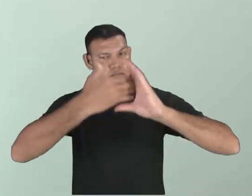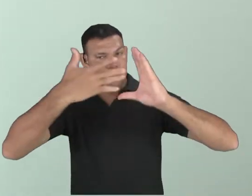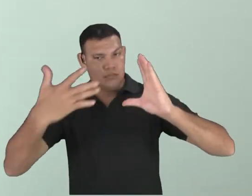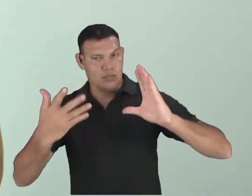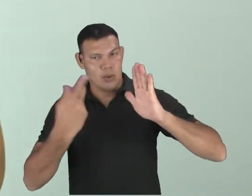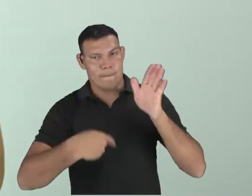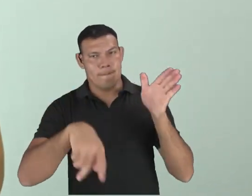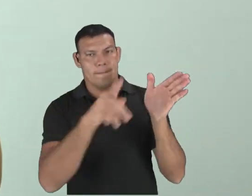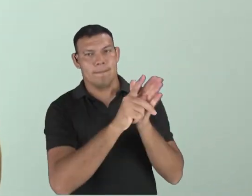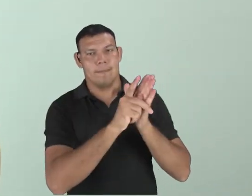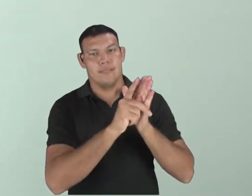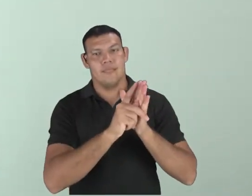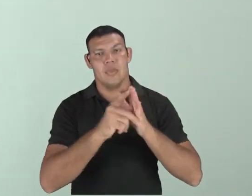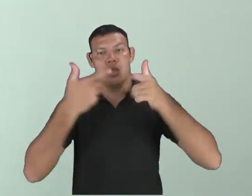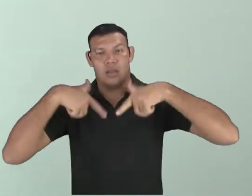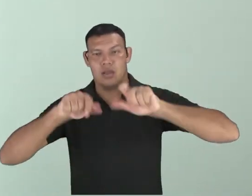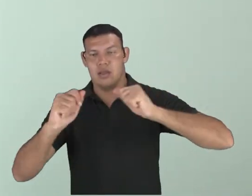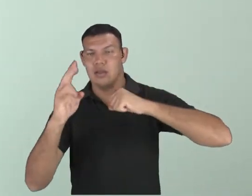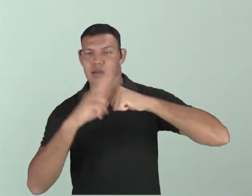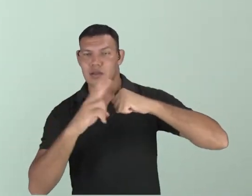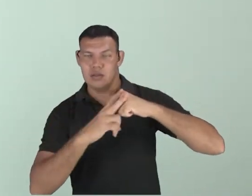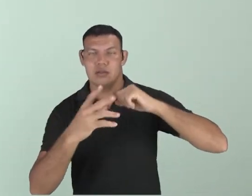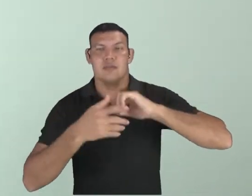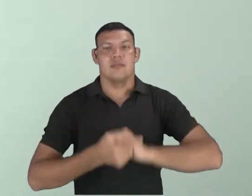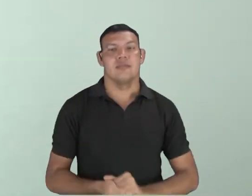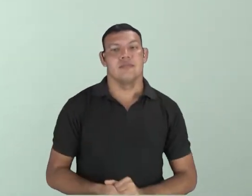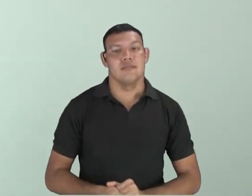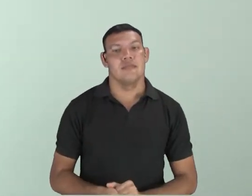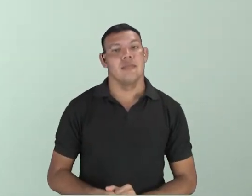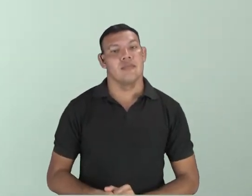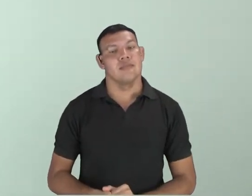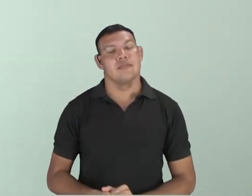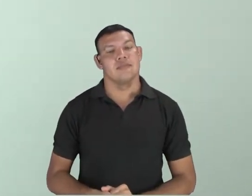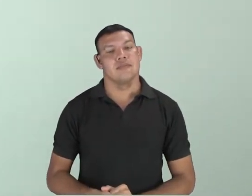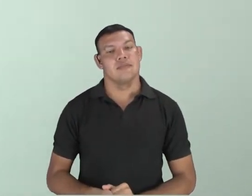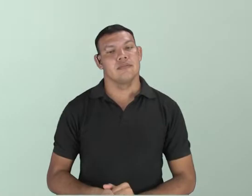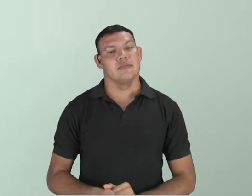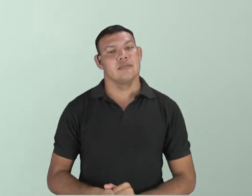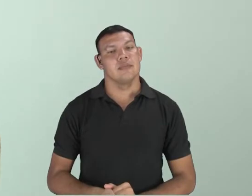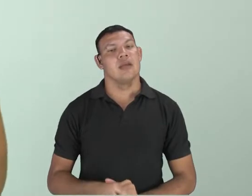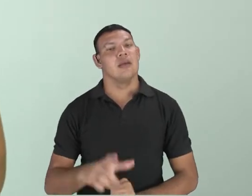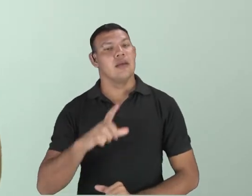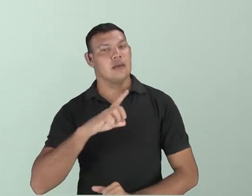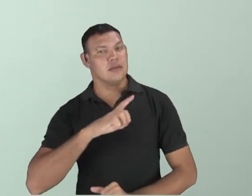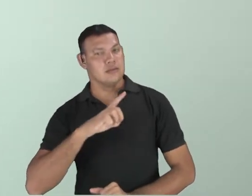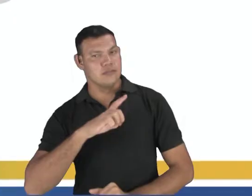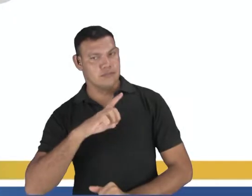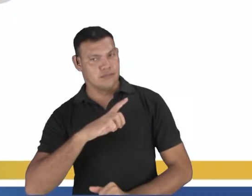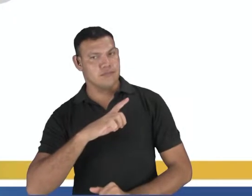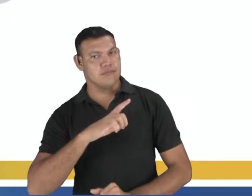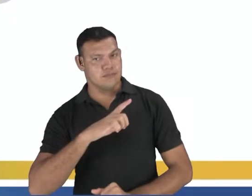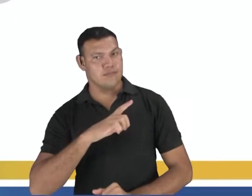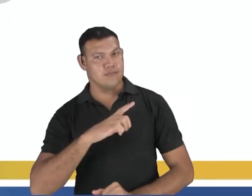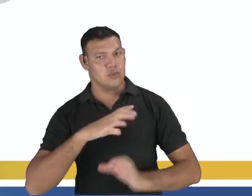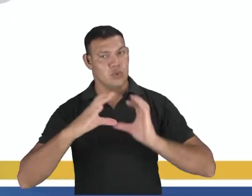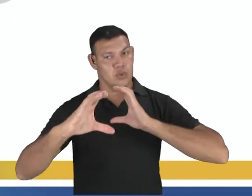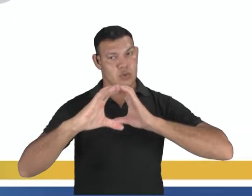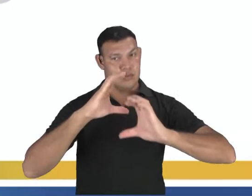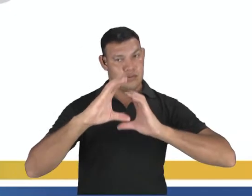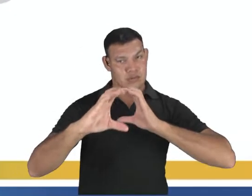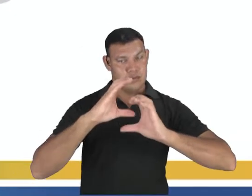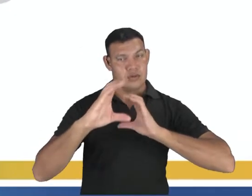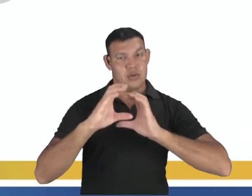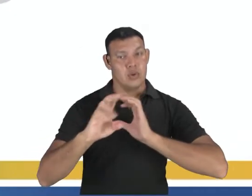Características da linguagem verbal. A linguagem verbal, ela apresenta-se como sendo a forma da